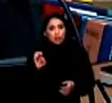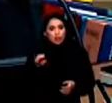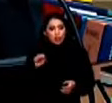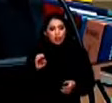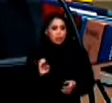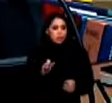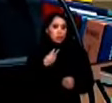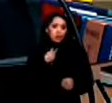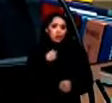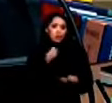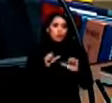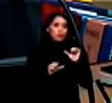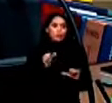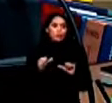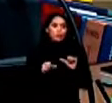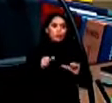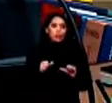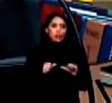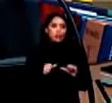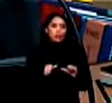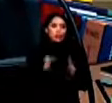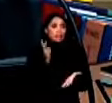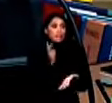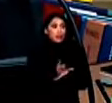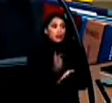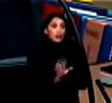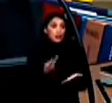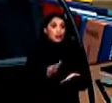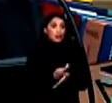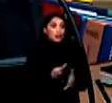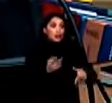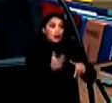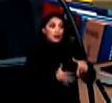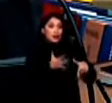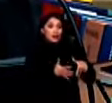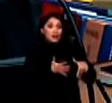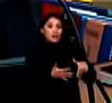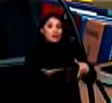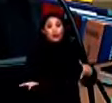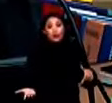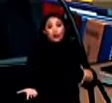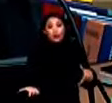sua posição à luz das sustentações orais que serão feitas aqui.